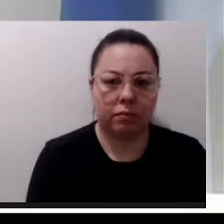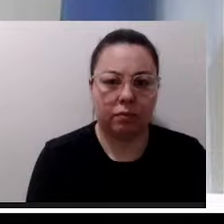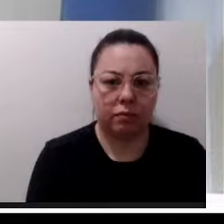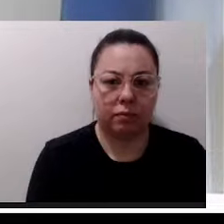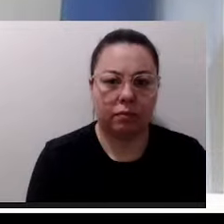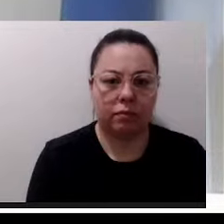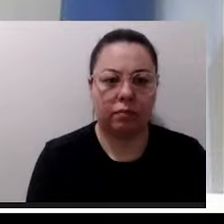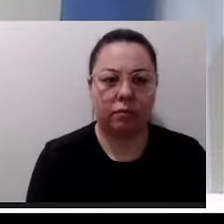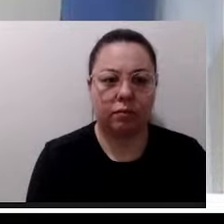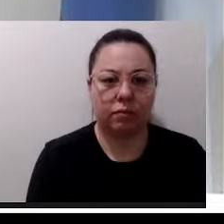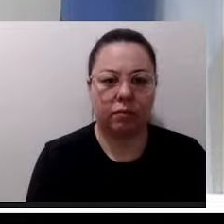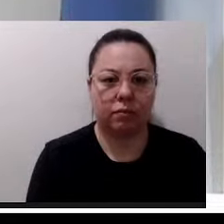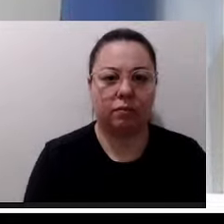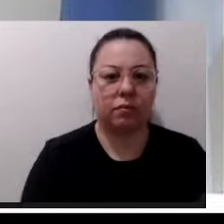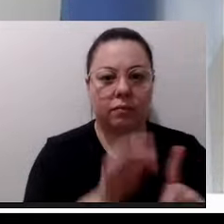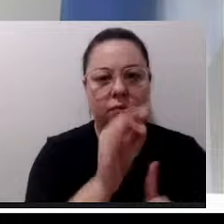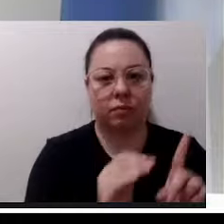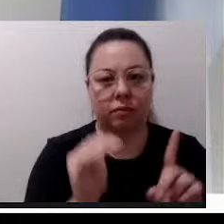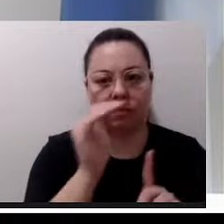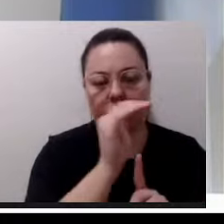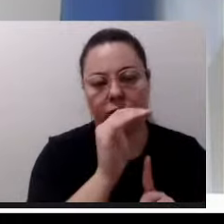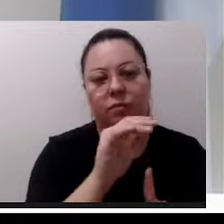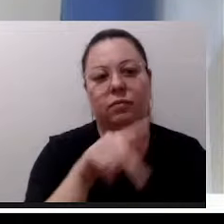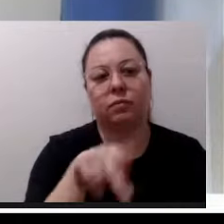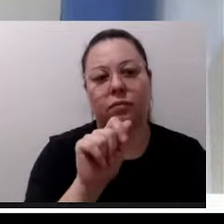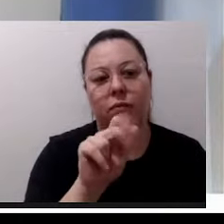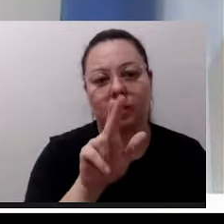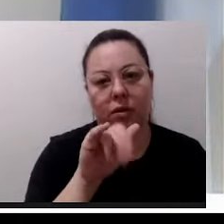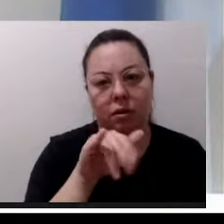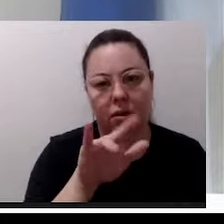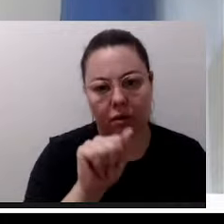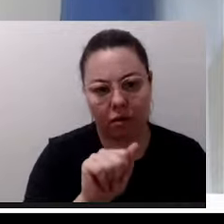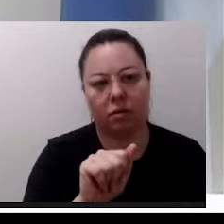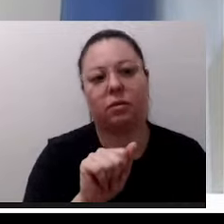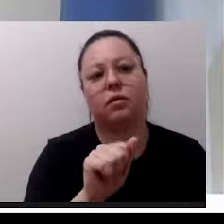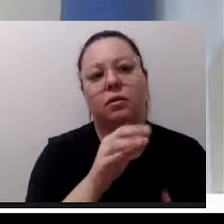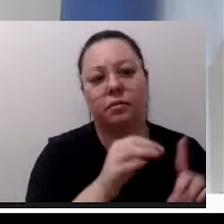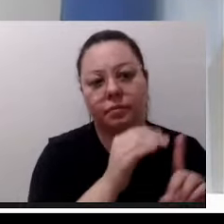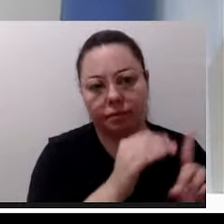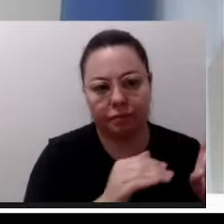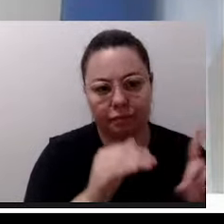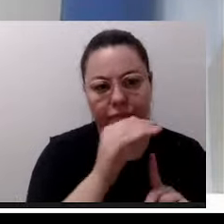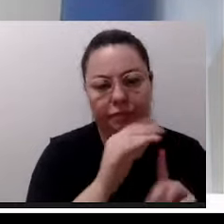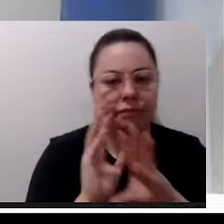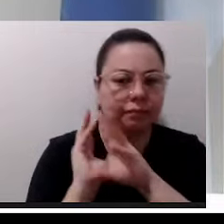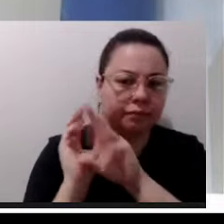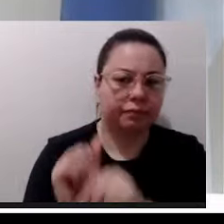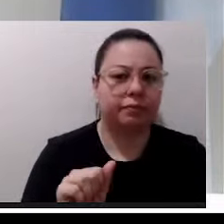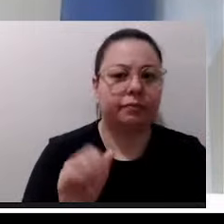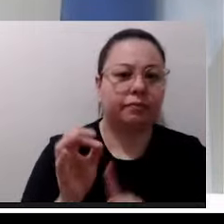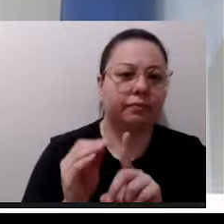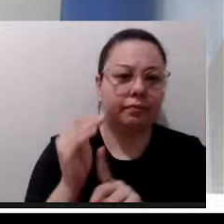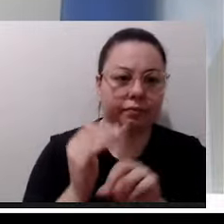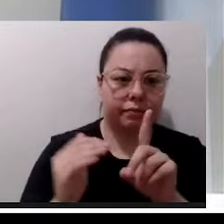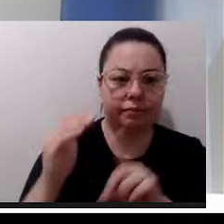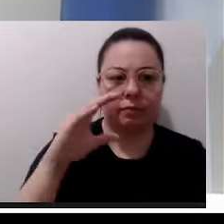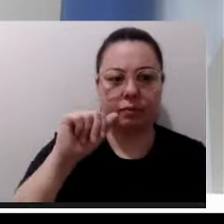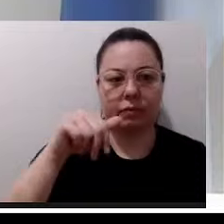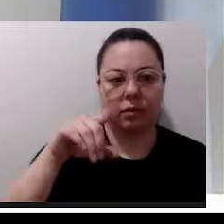Relatora desembargadora Karina Albuquerque Aragão de Amorim. Revisor desembargador Cândido José da Fonte